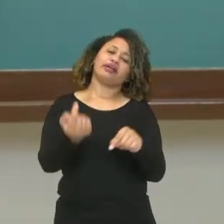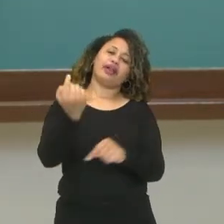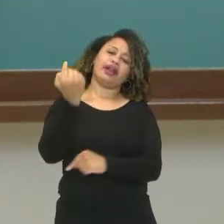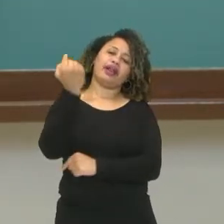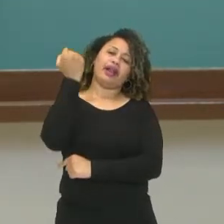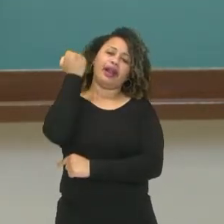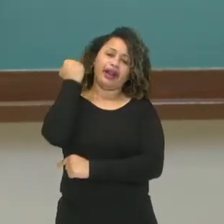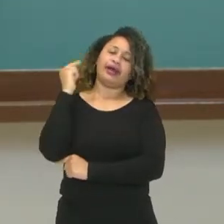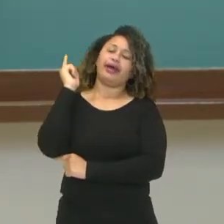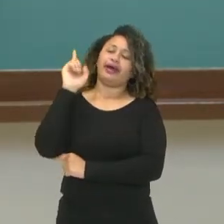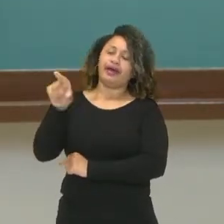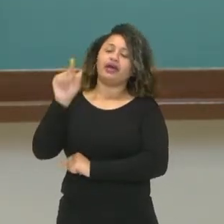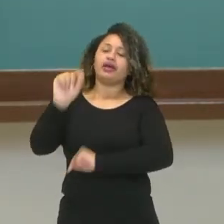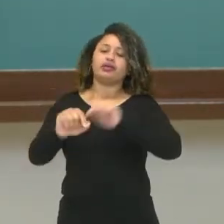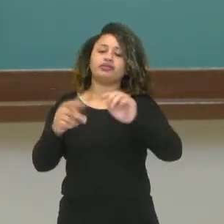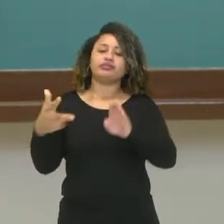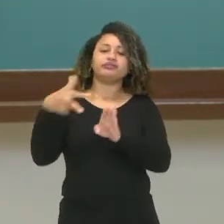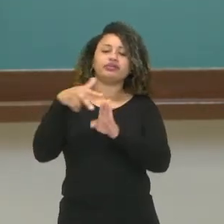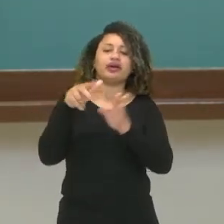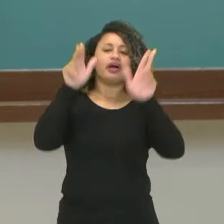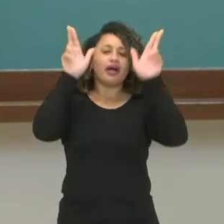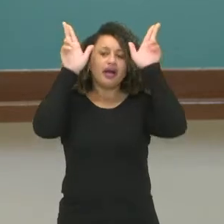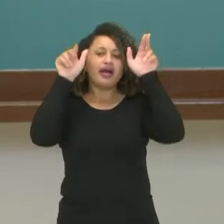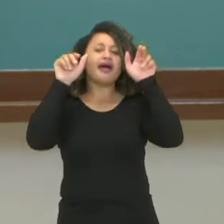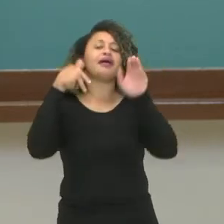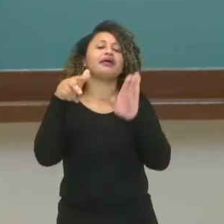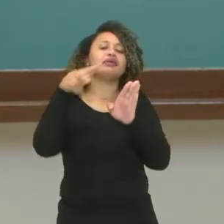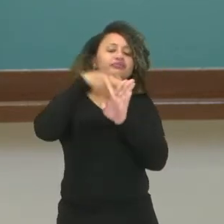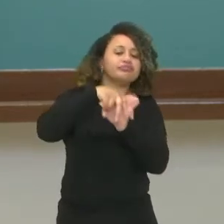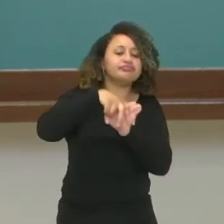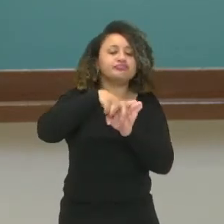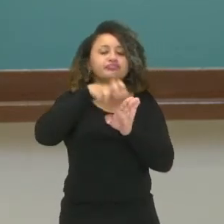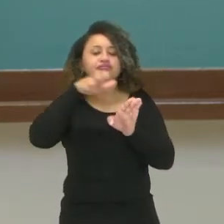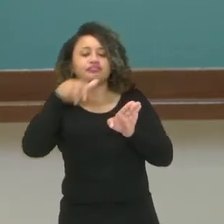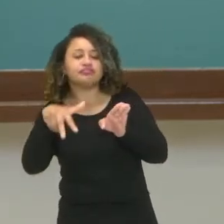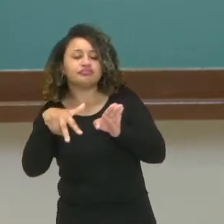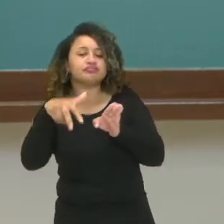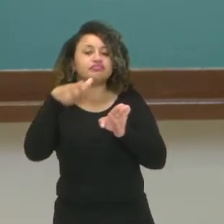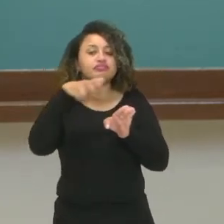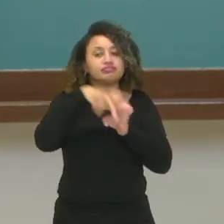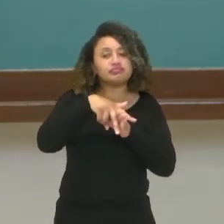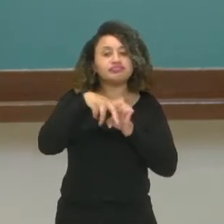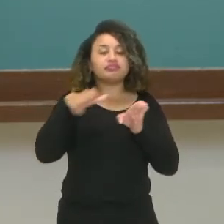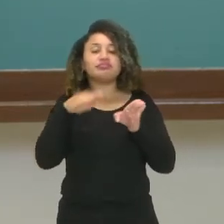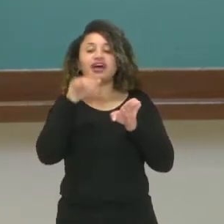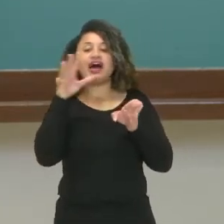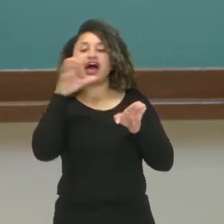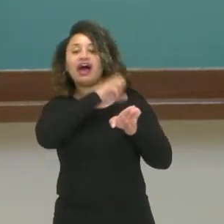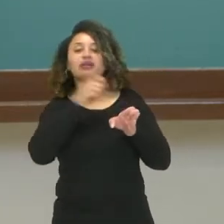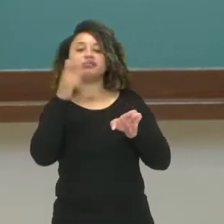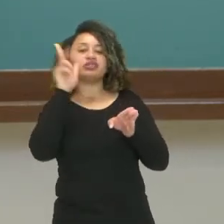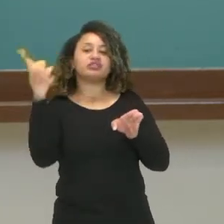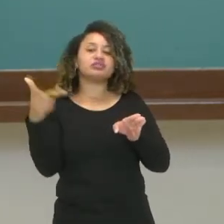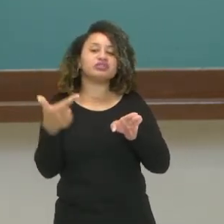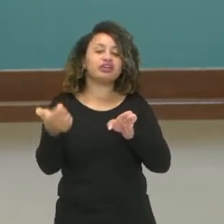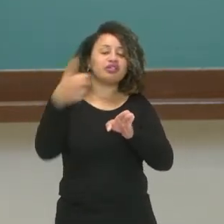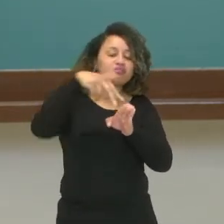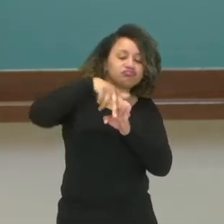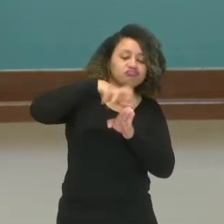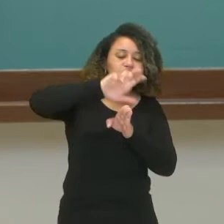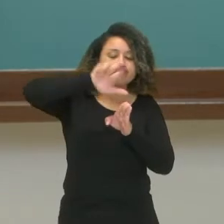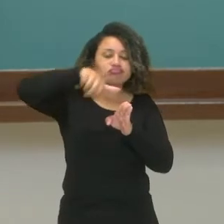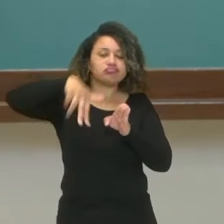falando dessa questão mesmo de montar e desmontar do cavalo. Eles viram que eles, quanto mais, né, quanto mais condicionamento eles tivessem, quanto